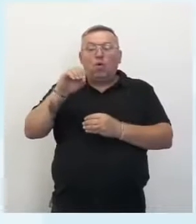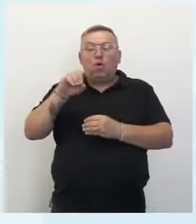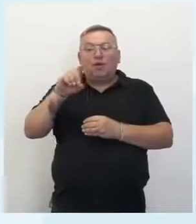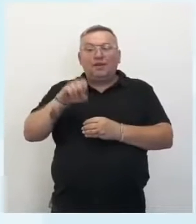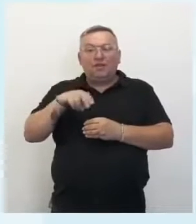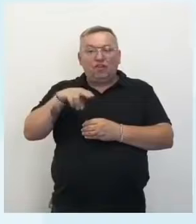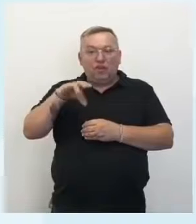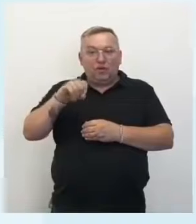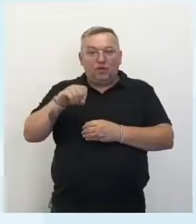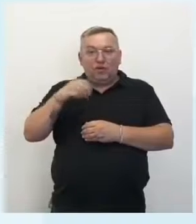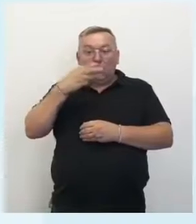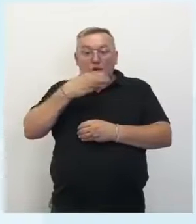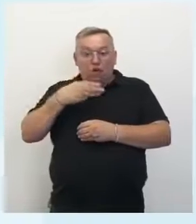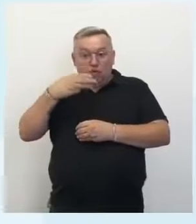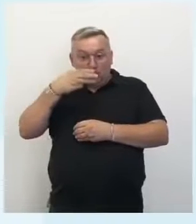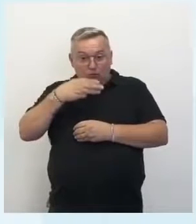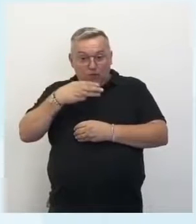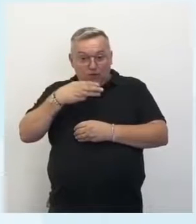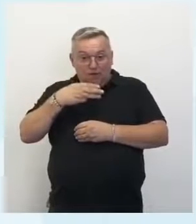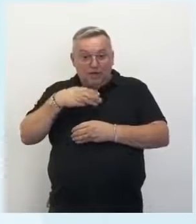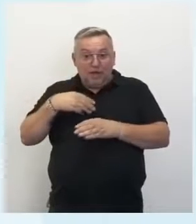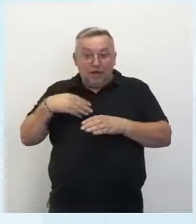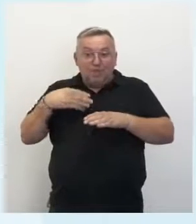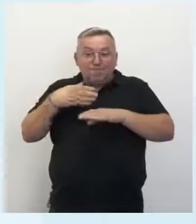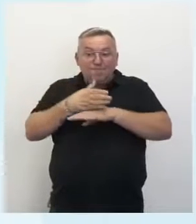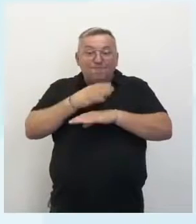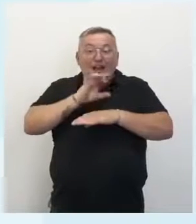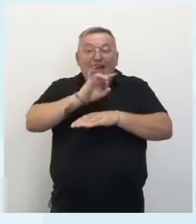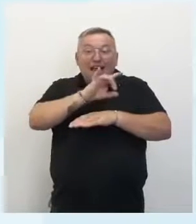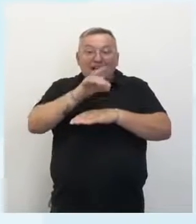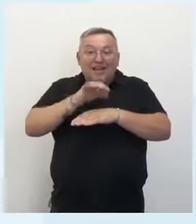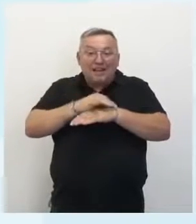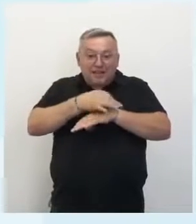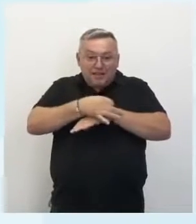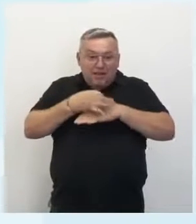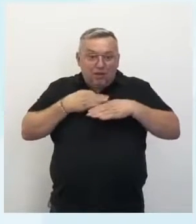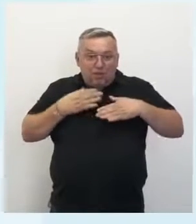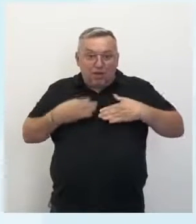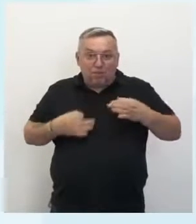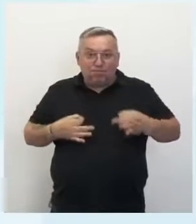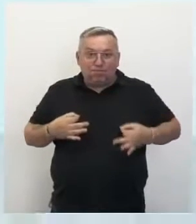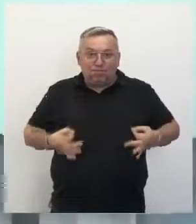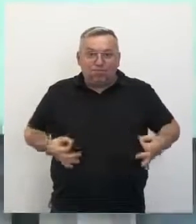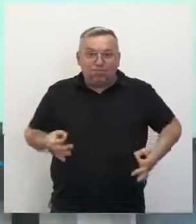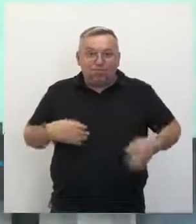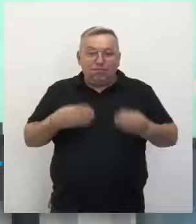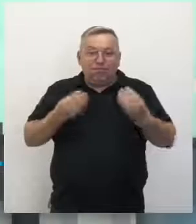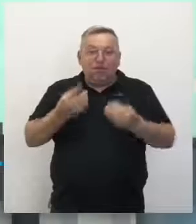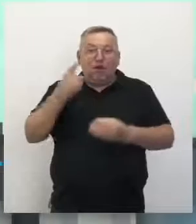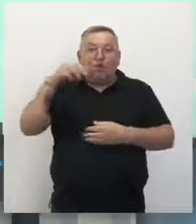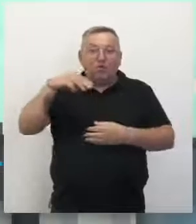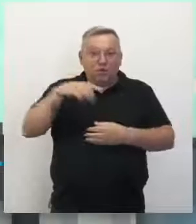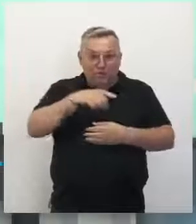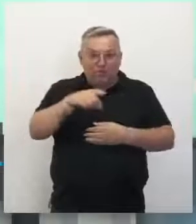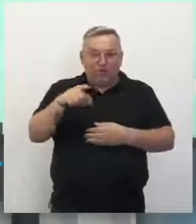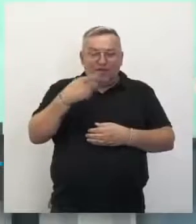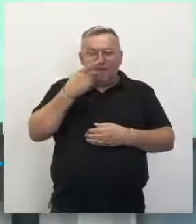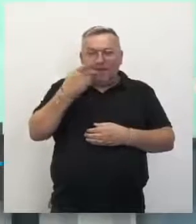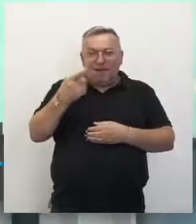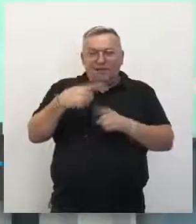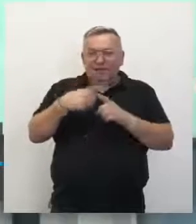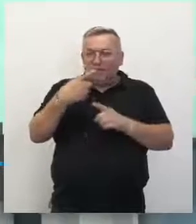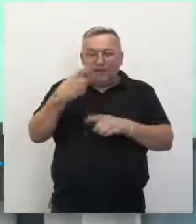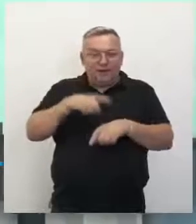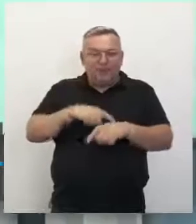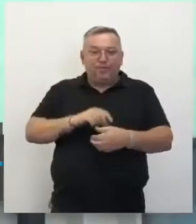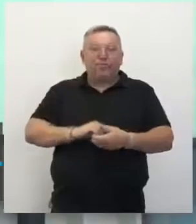e a glicose, que é o açúcar que eu acabei de falar, chegam a cada célula do nosso corpo. E eu vou dar aí 1 minutinho para você falar, porque senão não vai dar